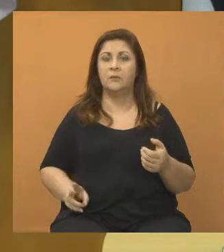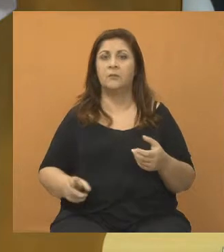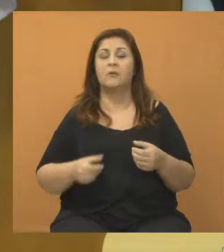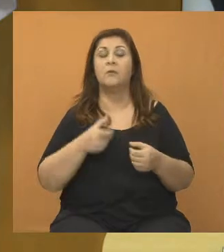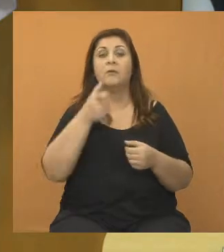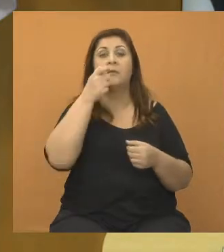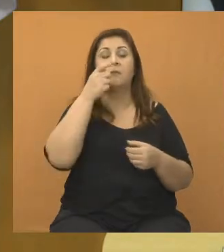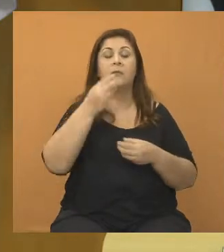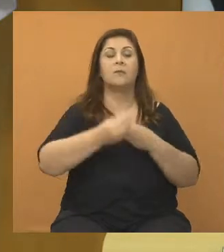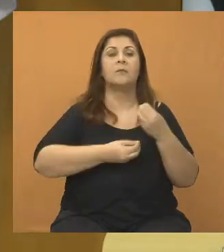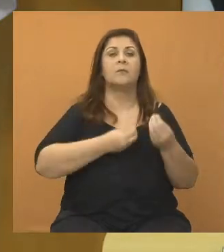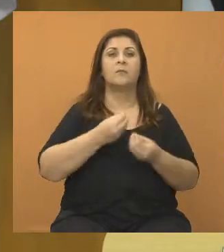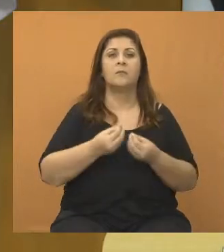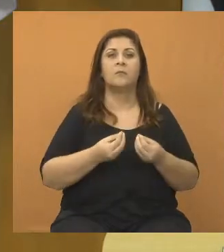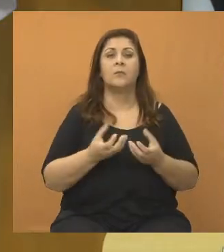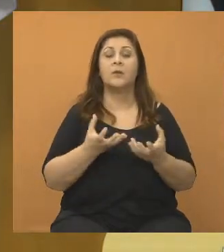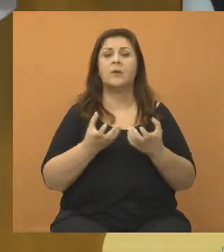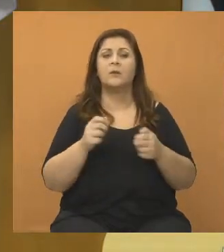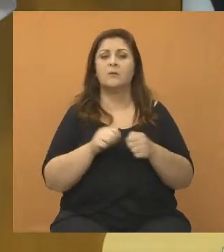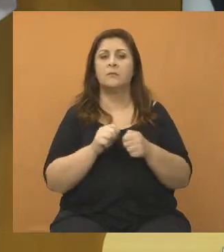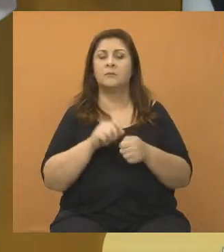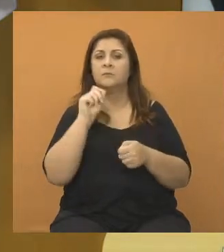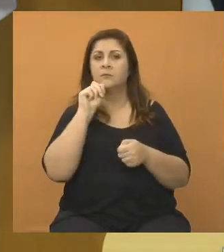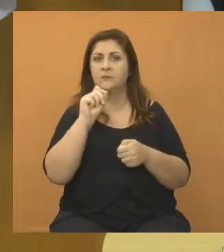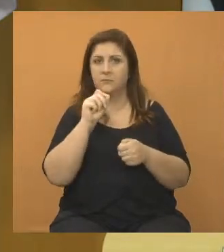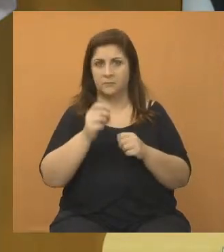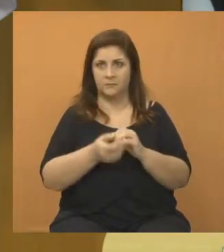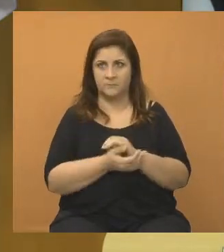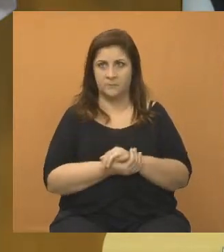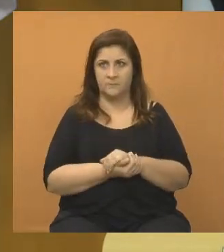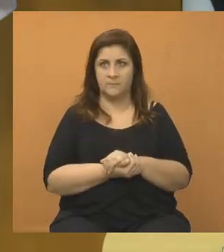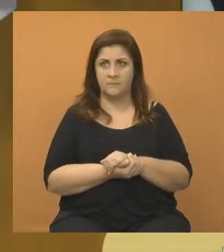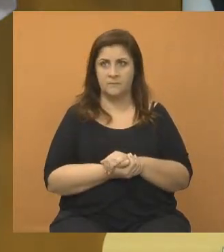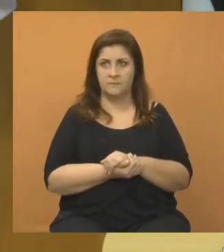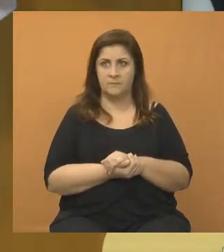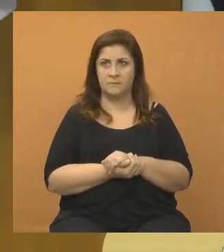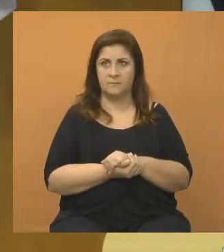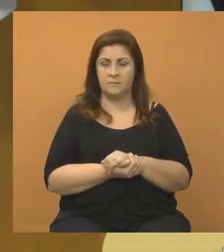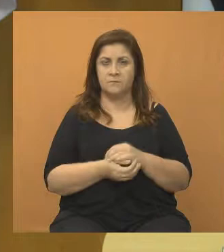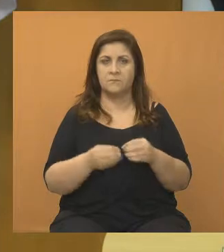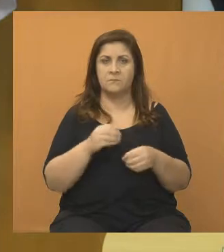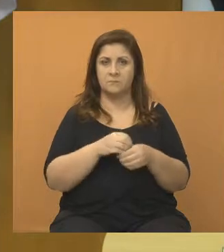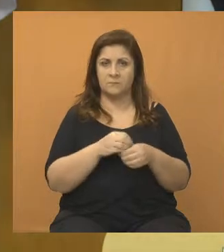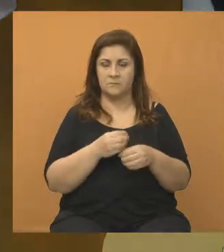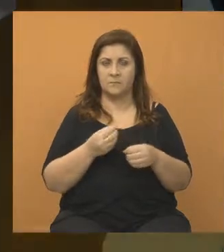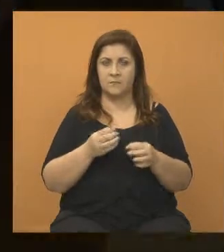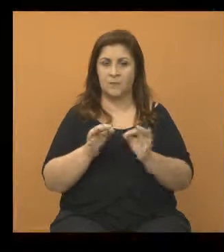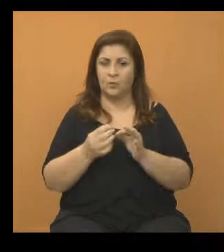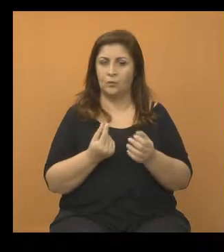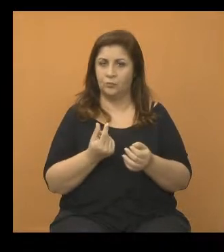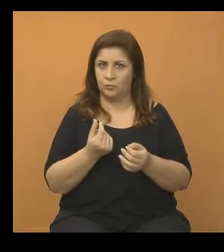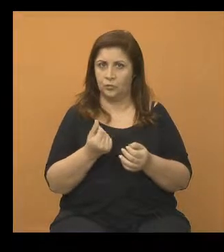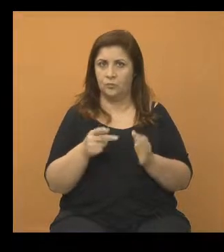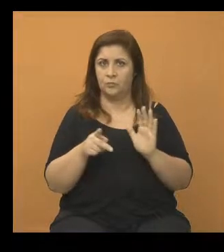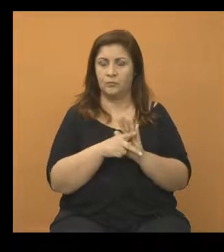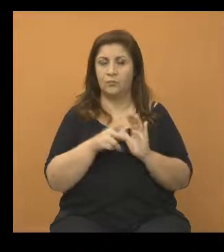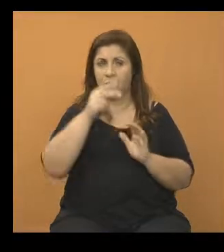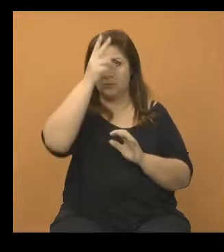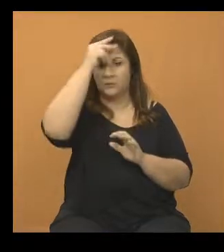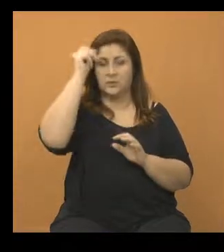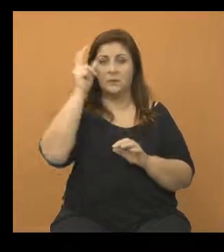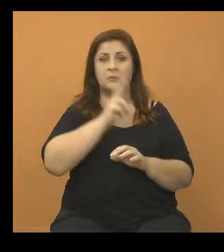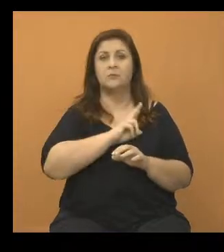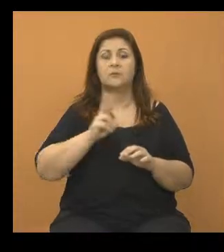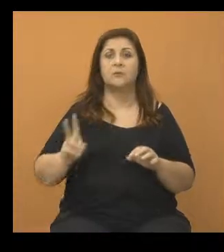defina previamente o que ele quer que seja feito com isso. Então, a gente aqui deixou dentro do orçamento da Secretaria de Governo para que os